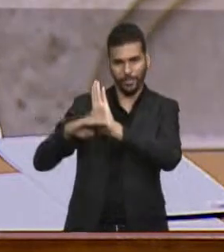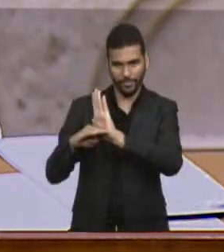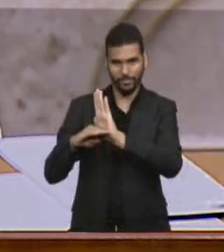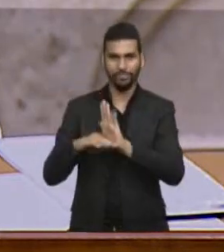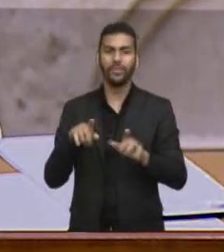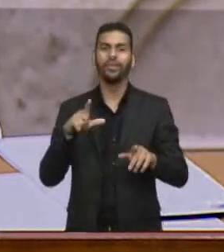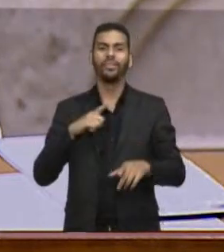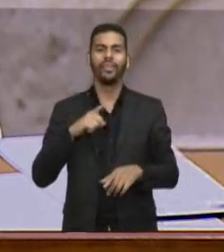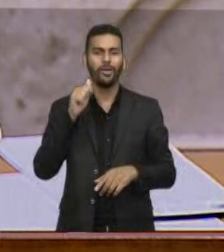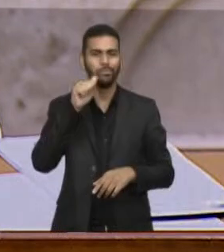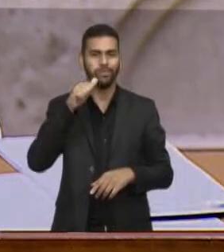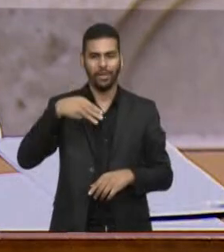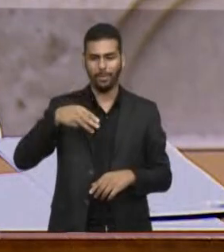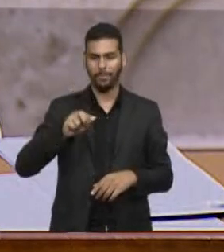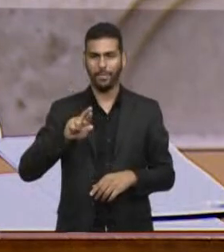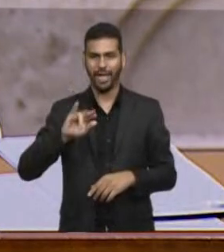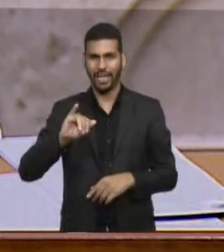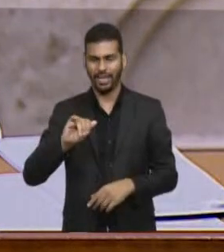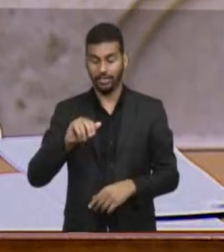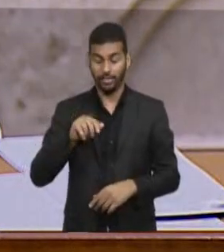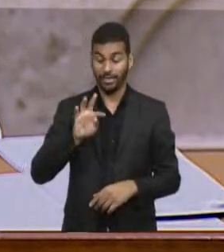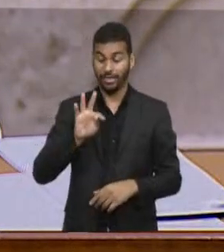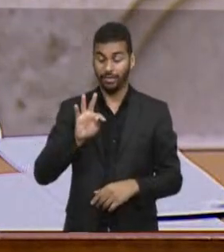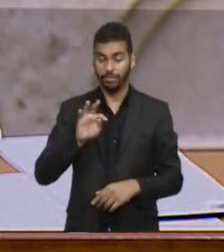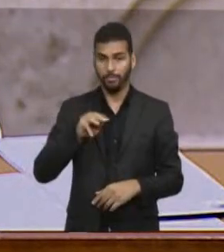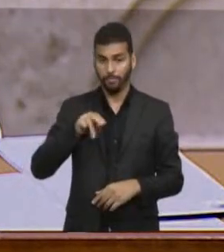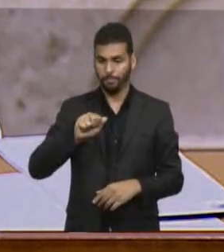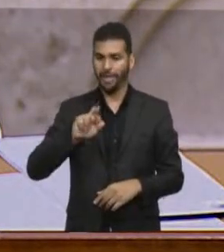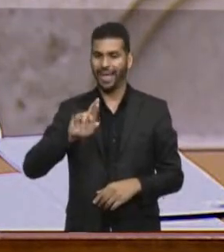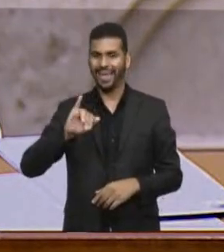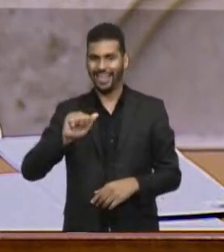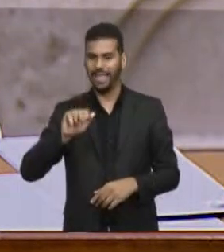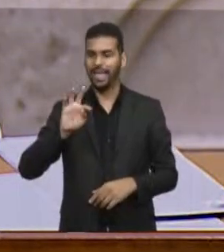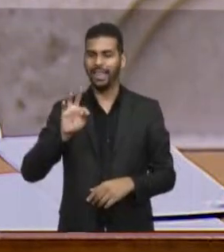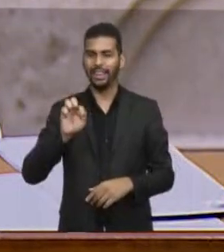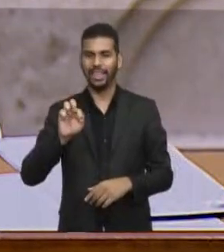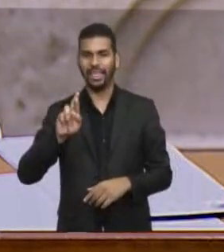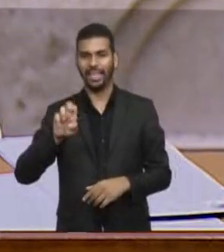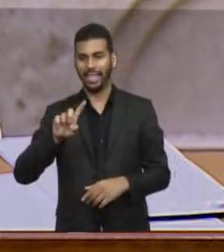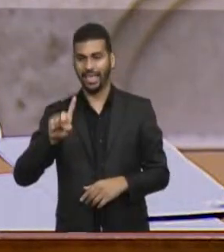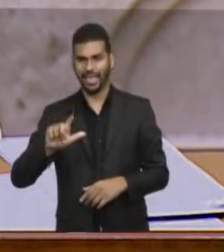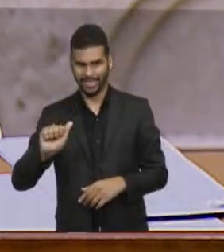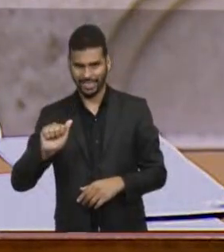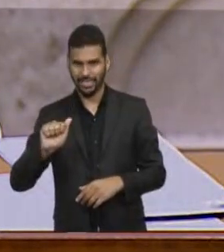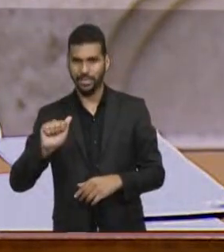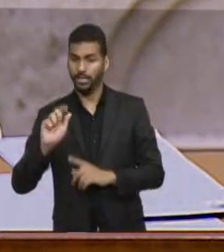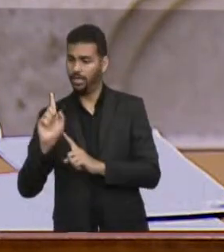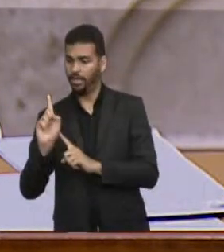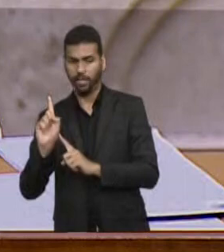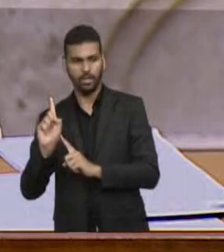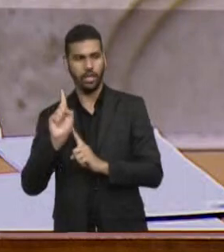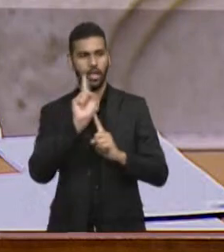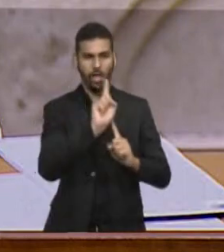Teresa de Assis Moura então o corregedora esteve nessa condição visitando o complexo prisional do